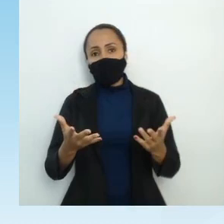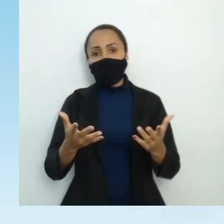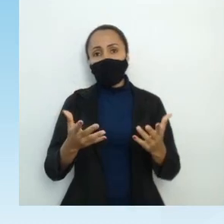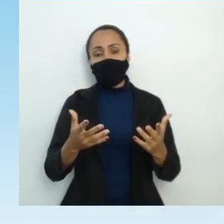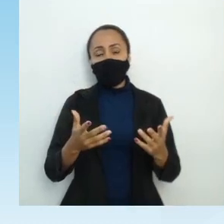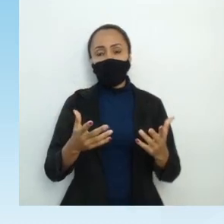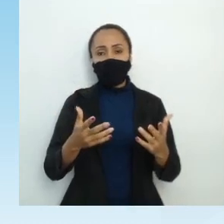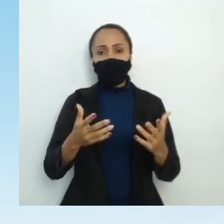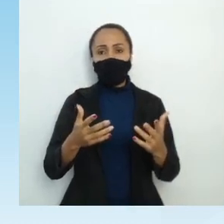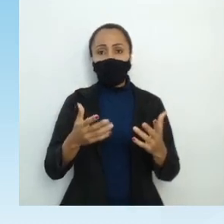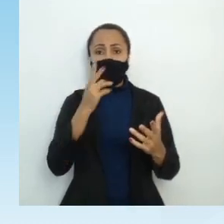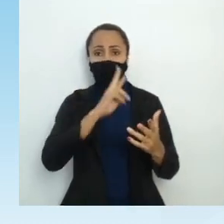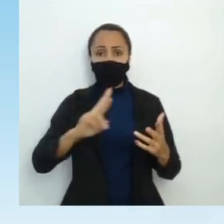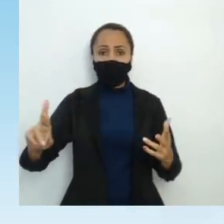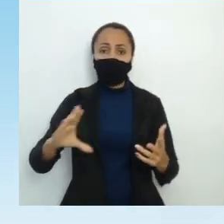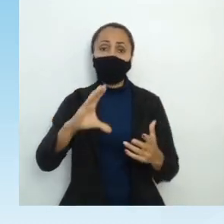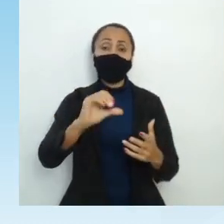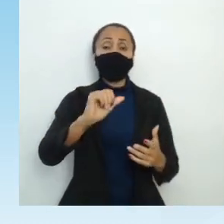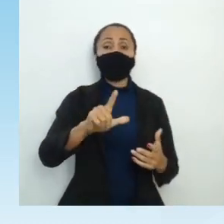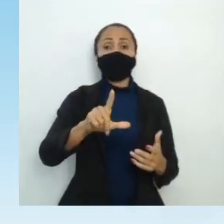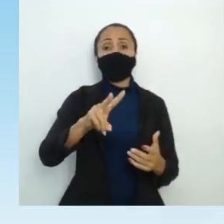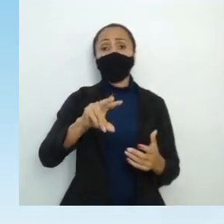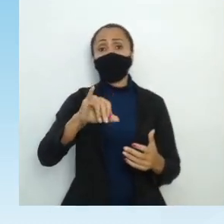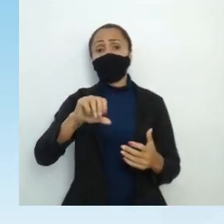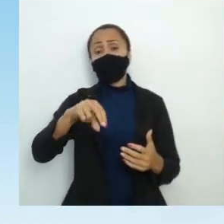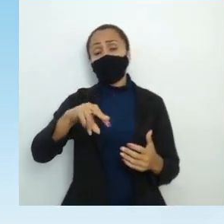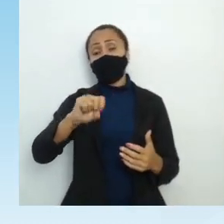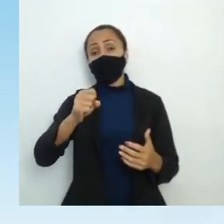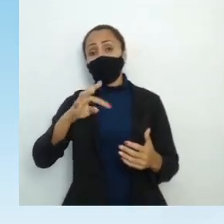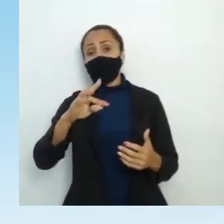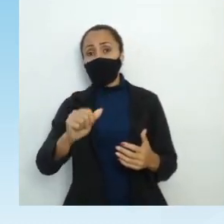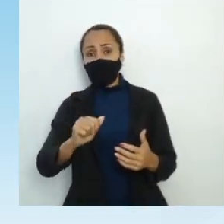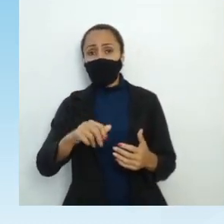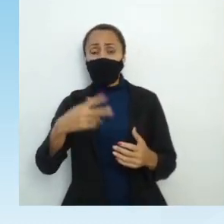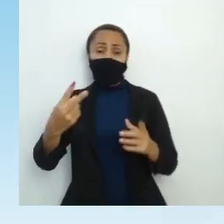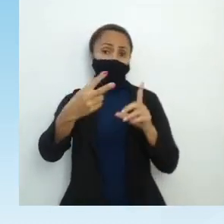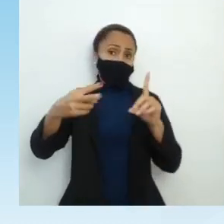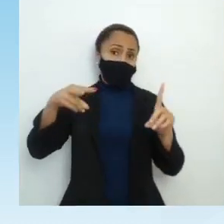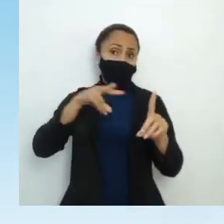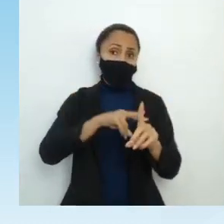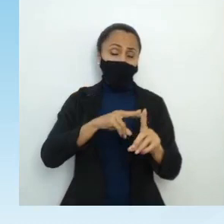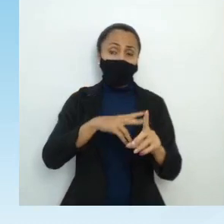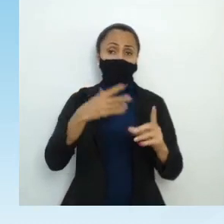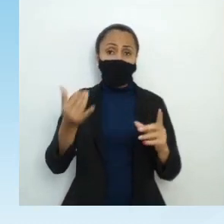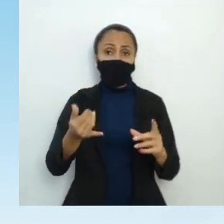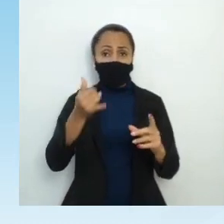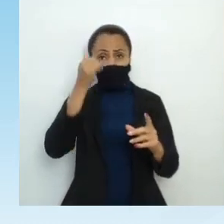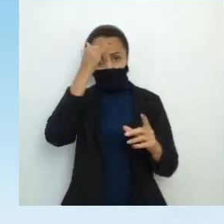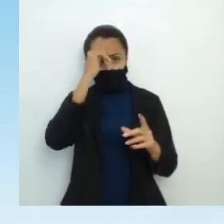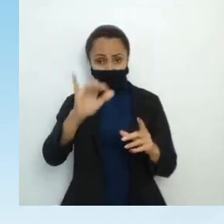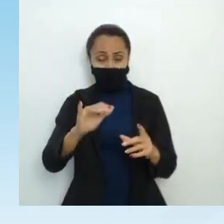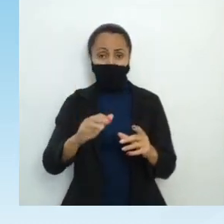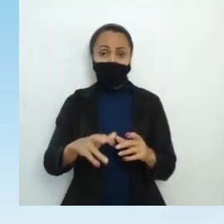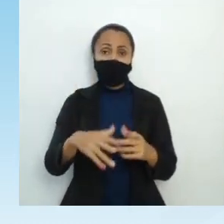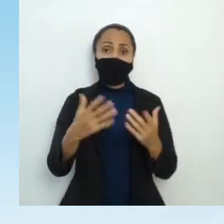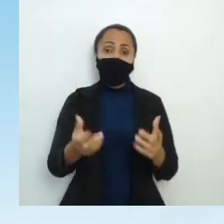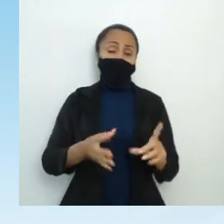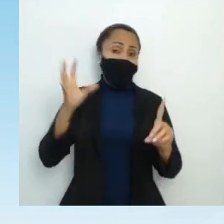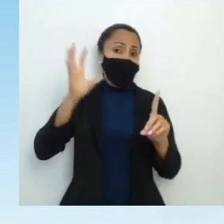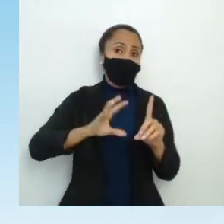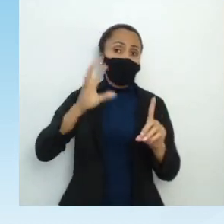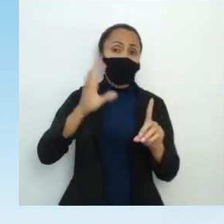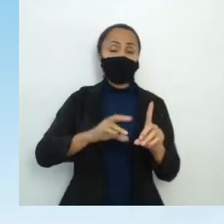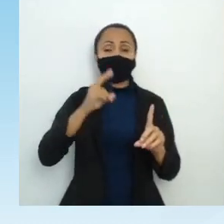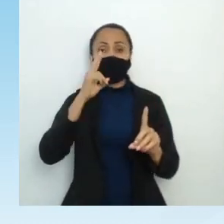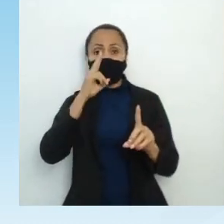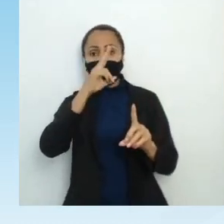ou seja, a religião calvinista, a gente pode também dizer assim, nessa perspectiva do combate a esse anglicanismo que estava tão forte por conta